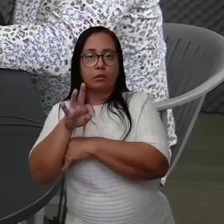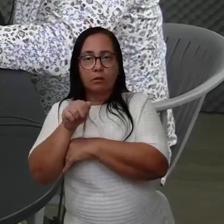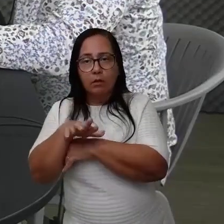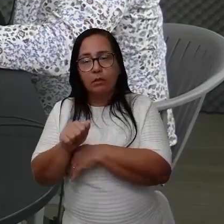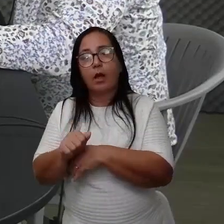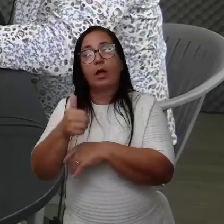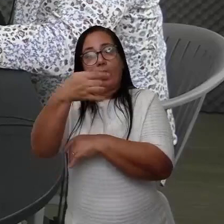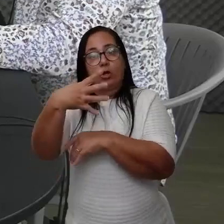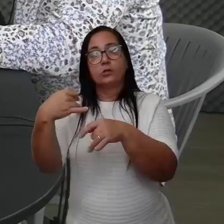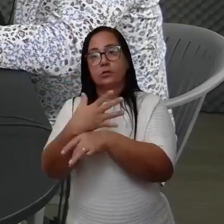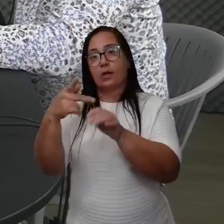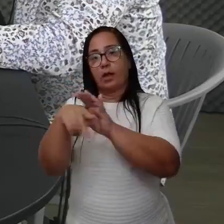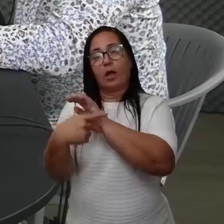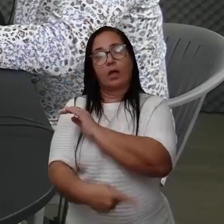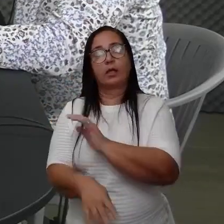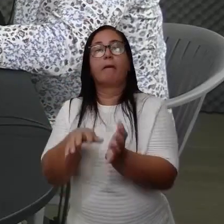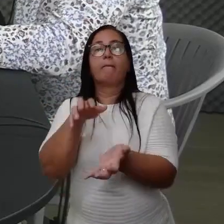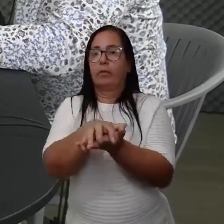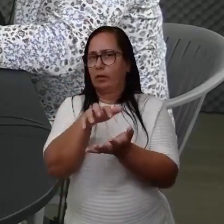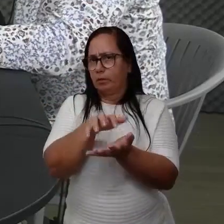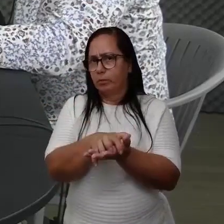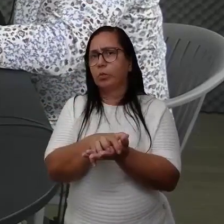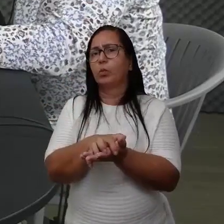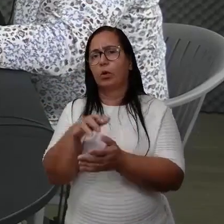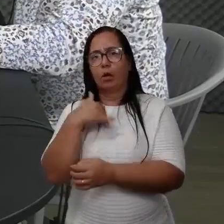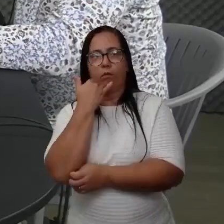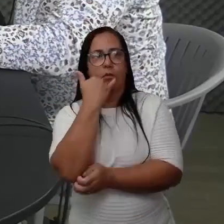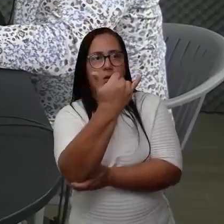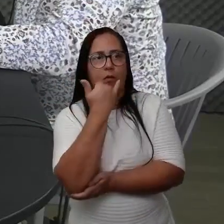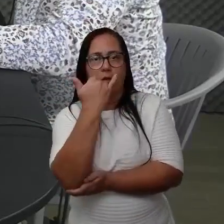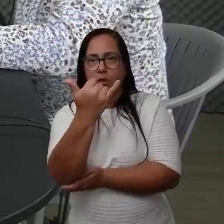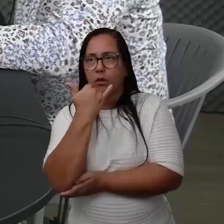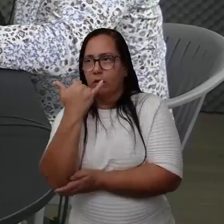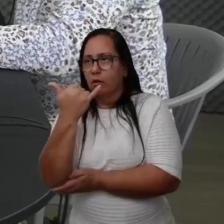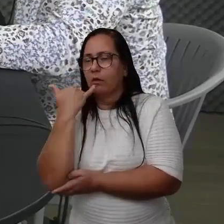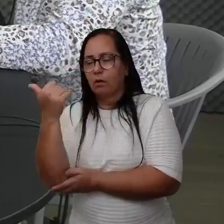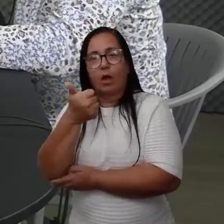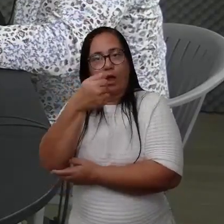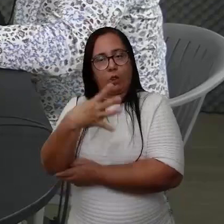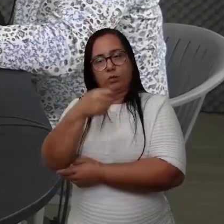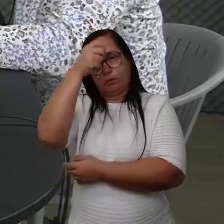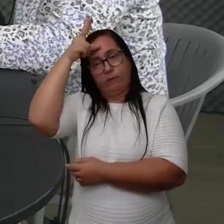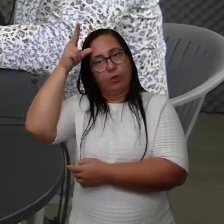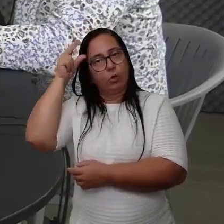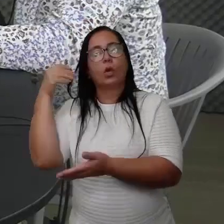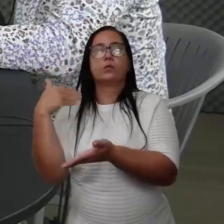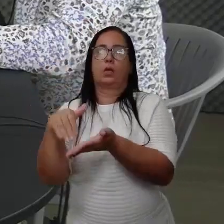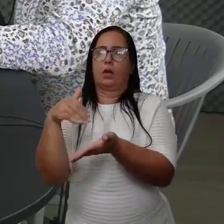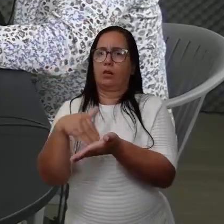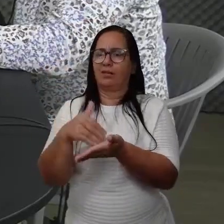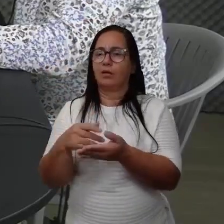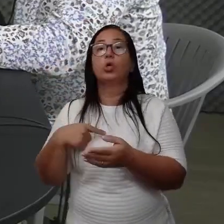14 cidades, eram 14 ou 15, 14 cidades. Imagine eu ligar para as 14 prefeituras, para os secretários de educação. Como vários eu